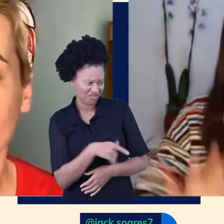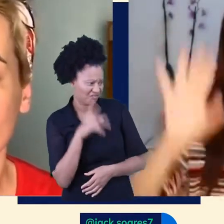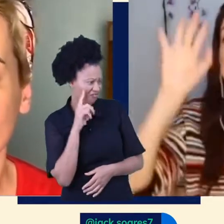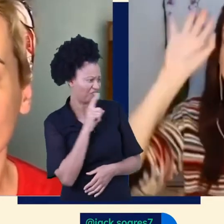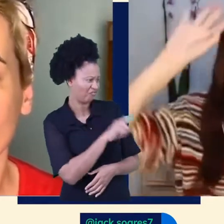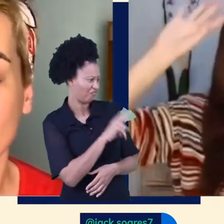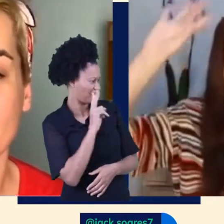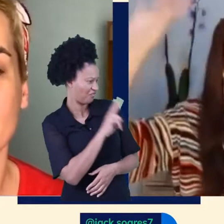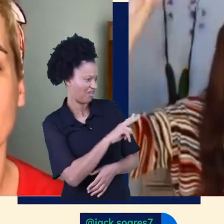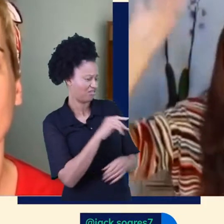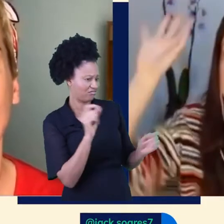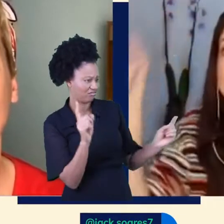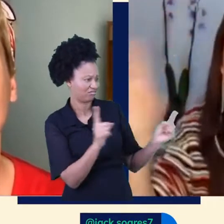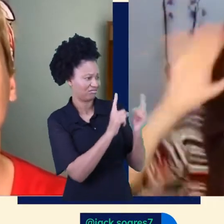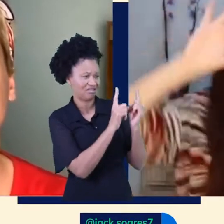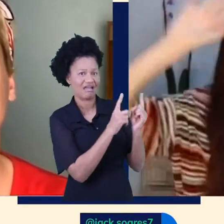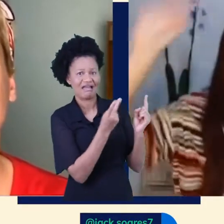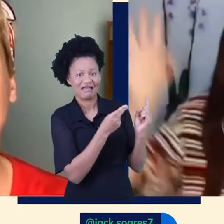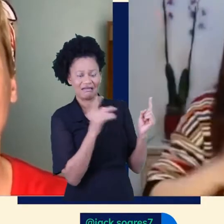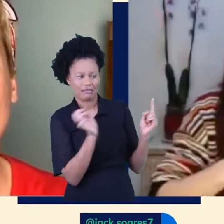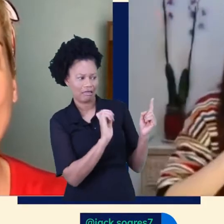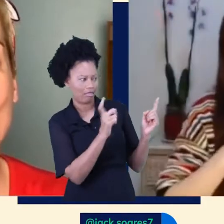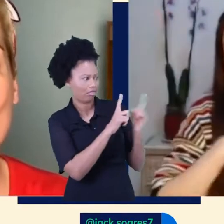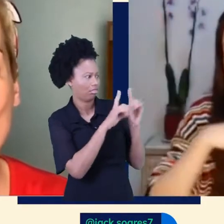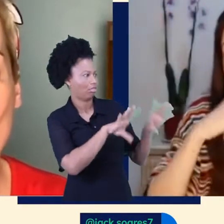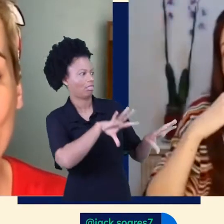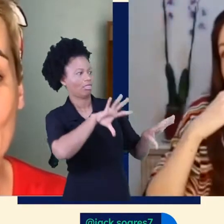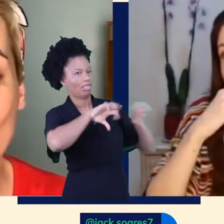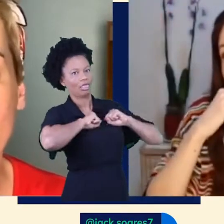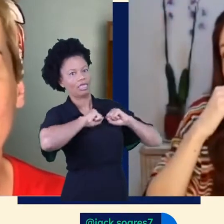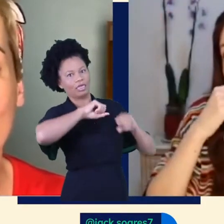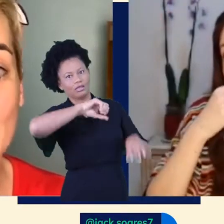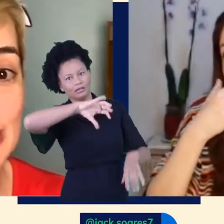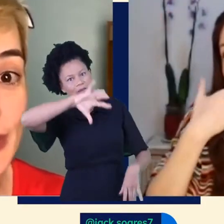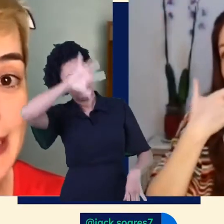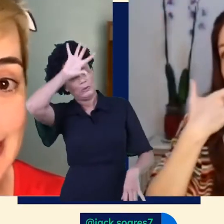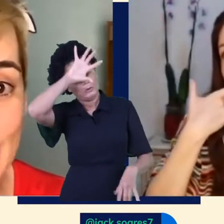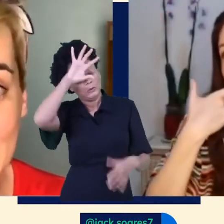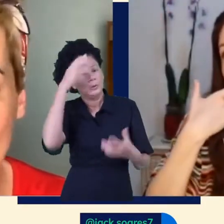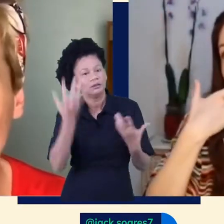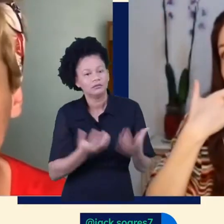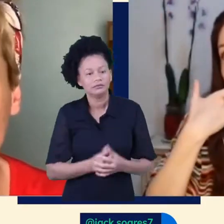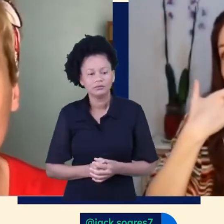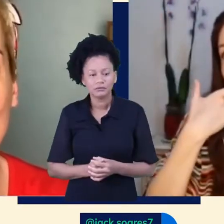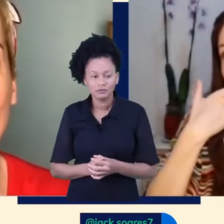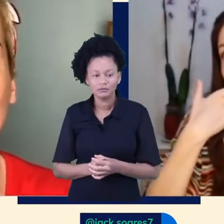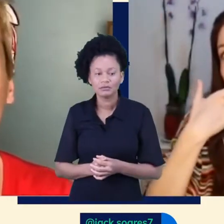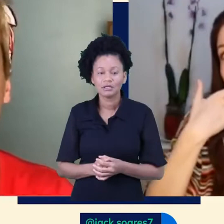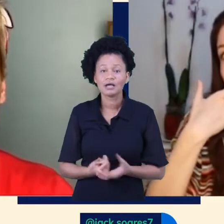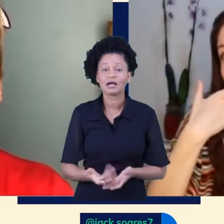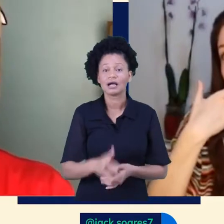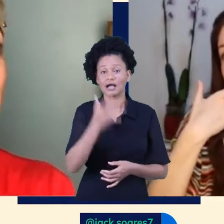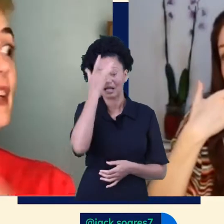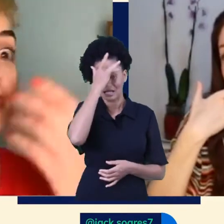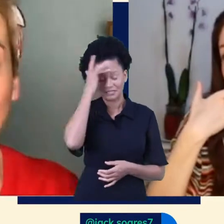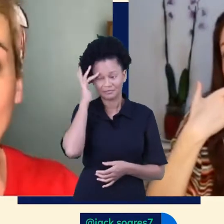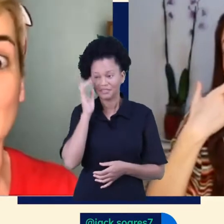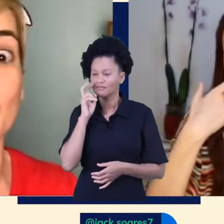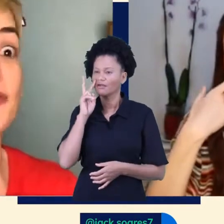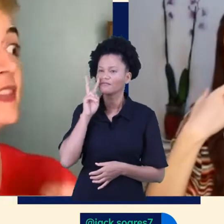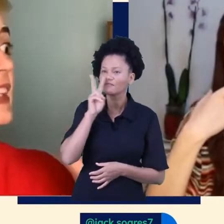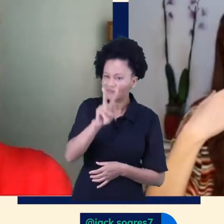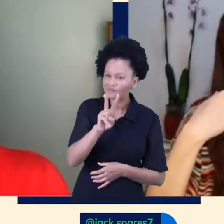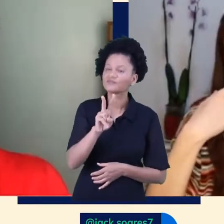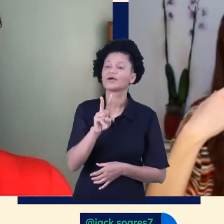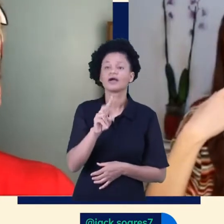pode despertar um interesse? As pessoas homoafetivas estão olhando as heterossexuais se beijando e nem por isso estão virando,